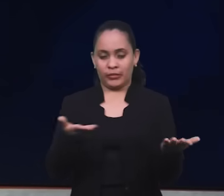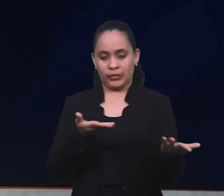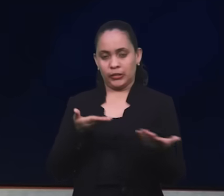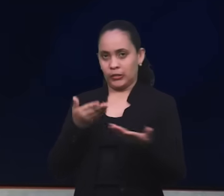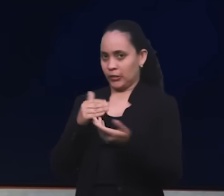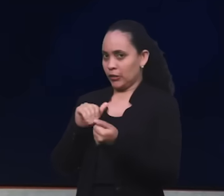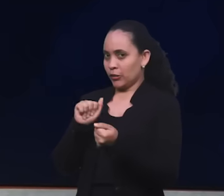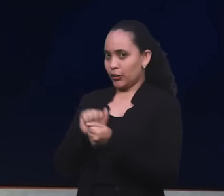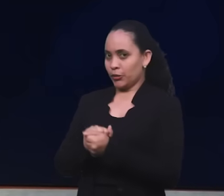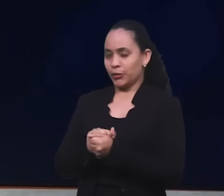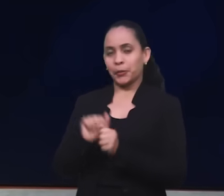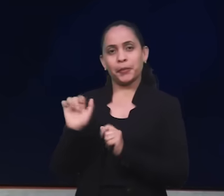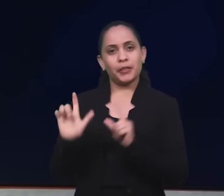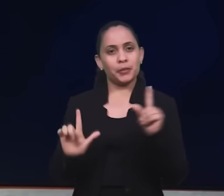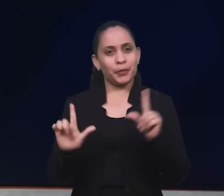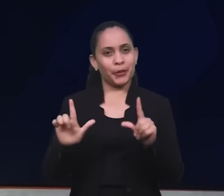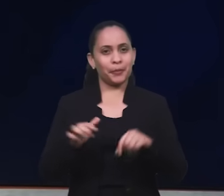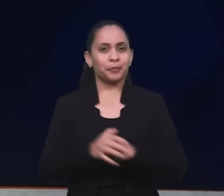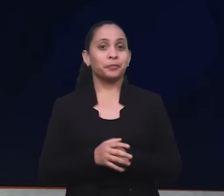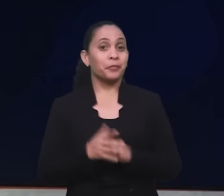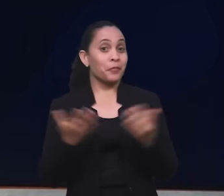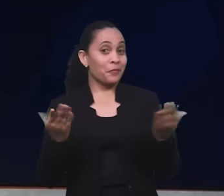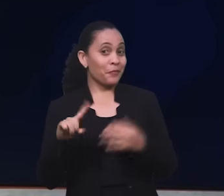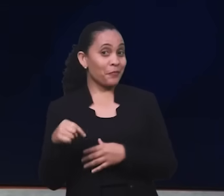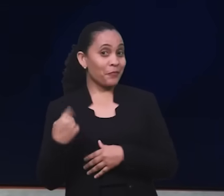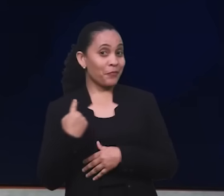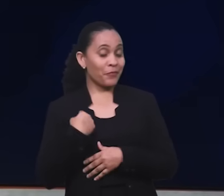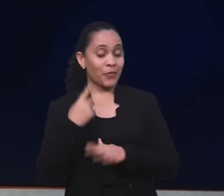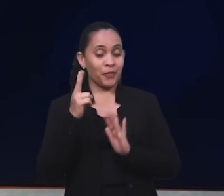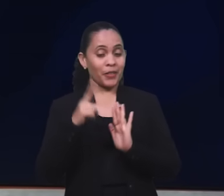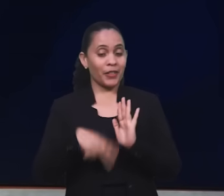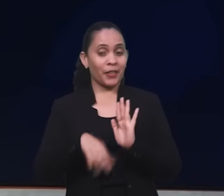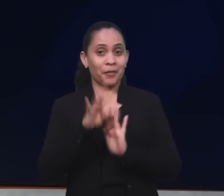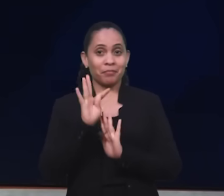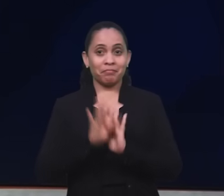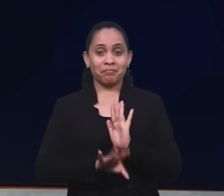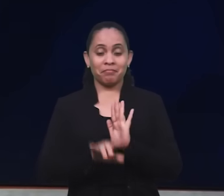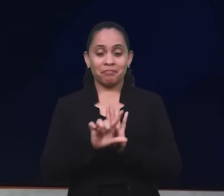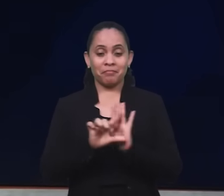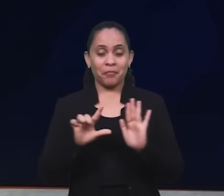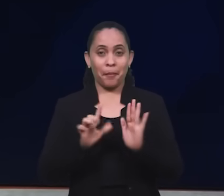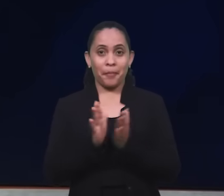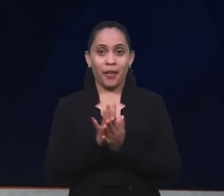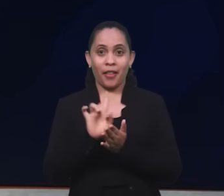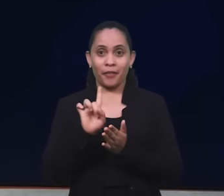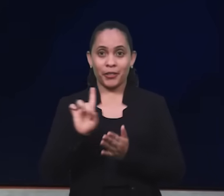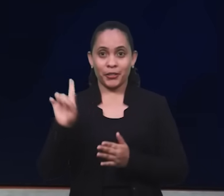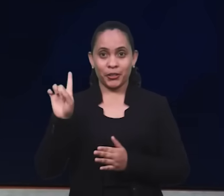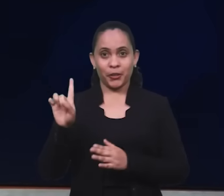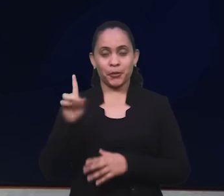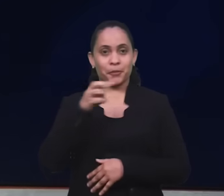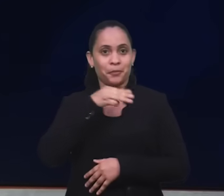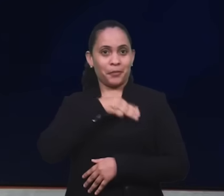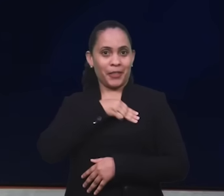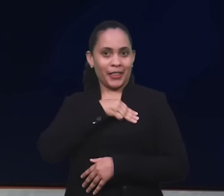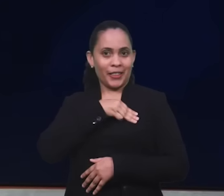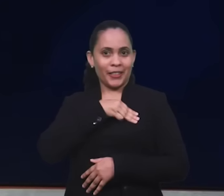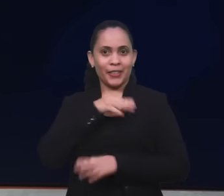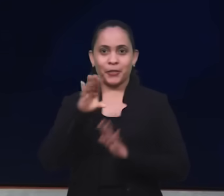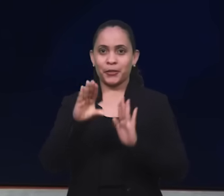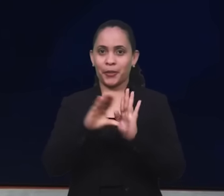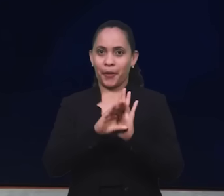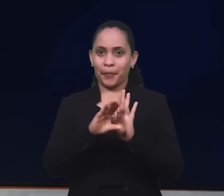participar deste programa. Nós iremos ler um trecho da palavra do Senhor no livro de